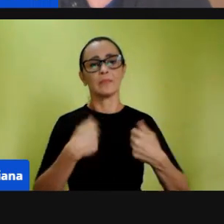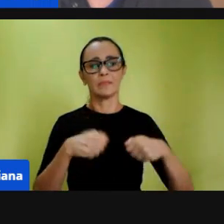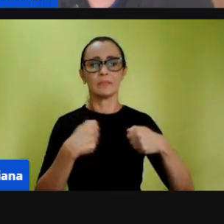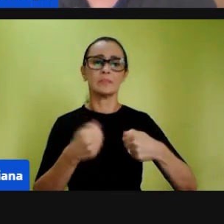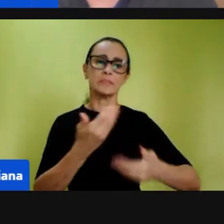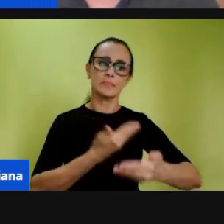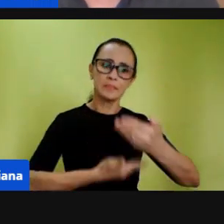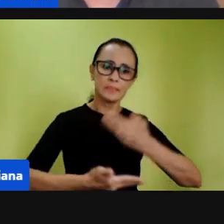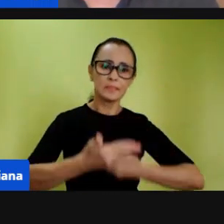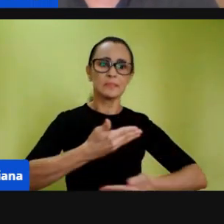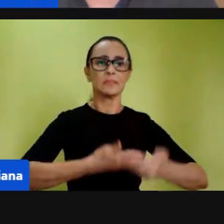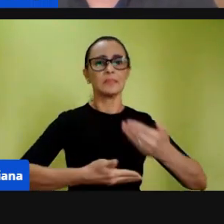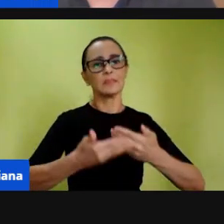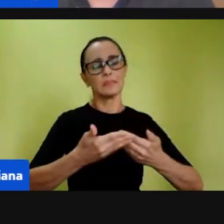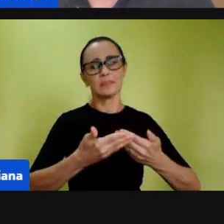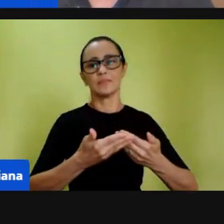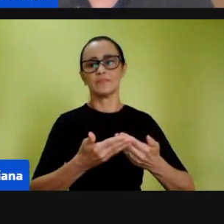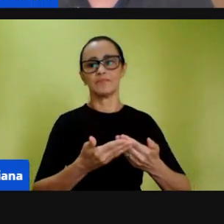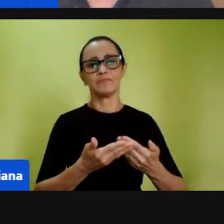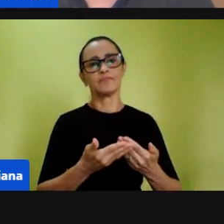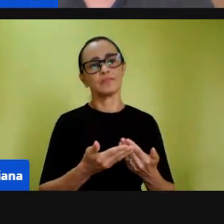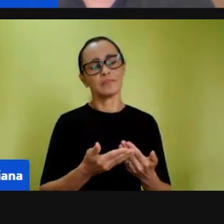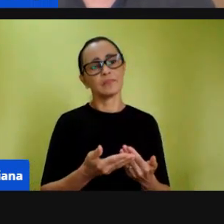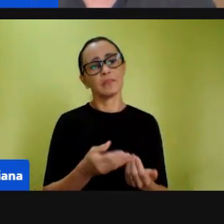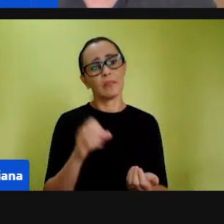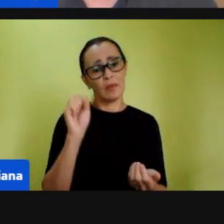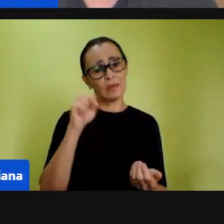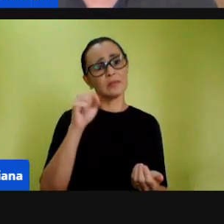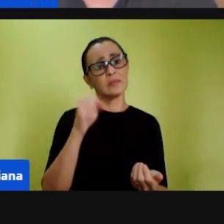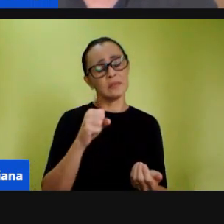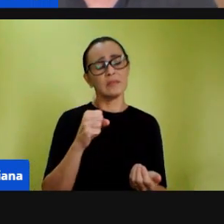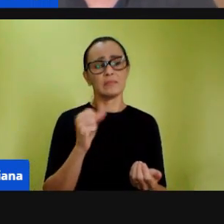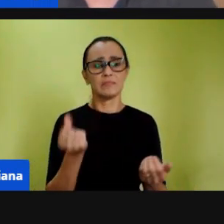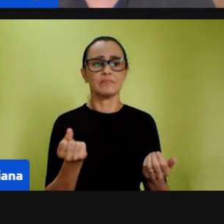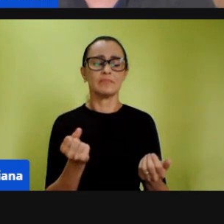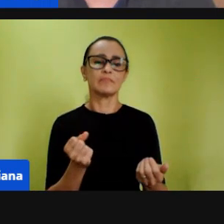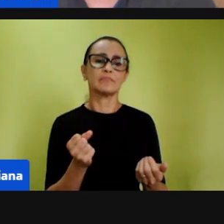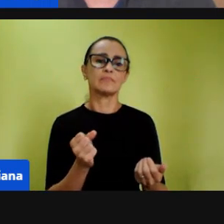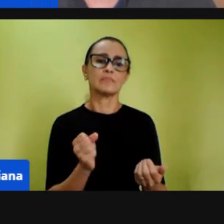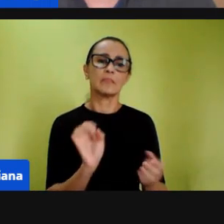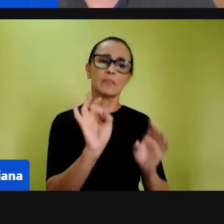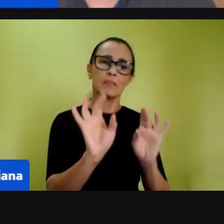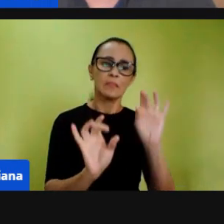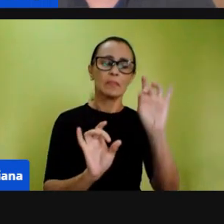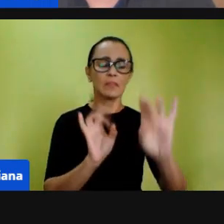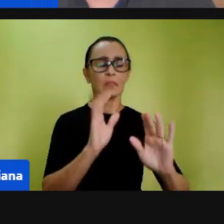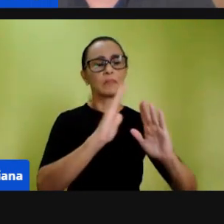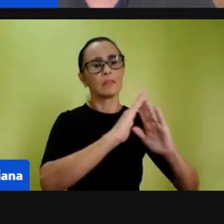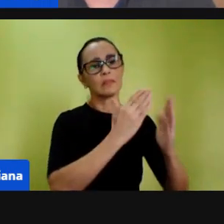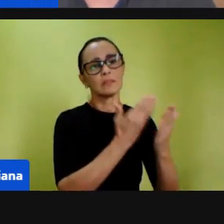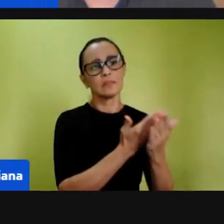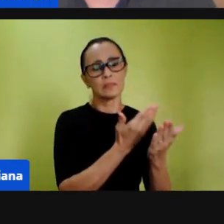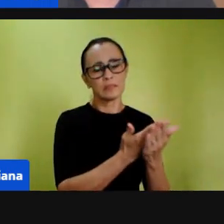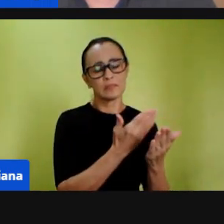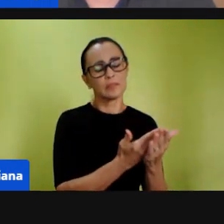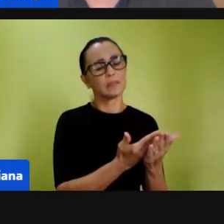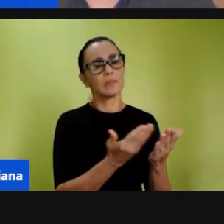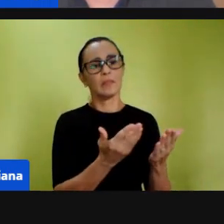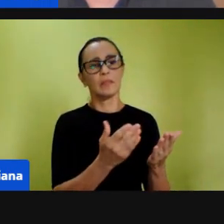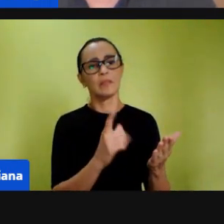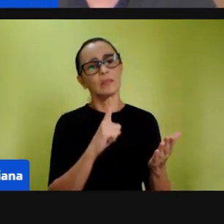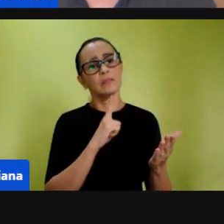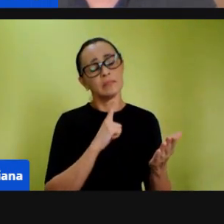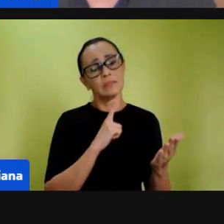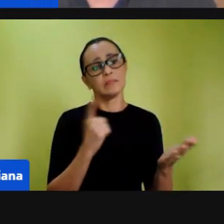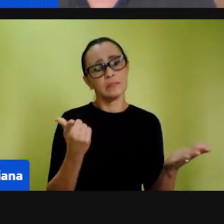vai variar, claro, de acordo com a realidade de cada escola, com a realidade de cada comunidade escolar, né? Tem